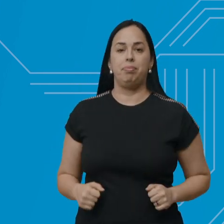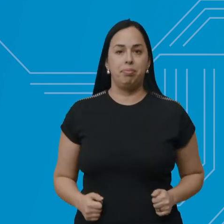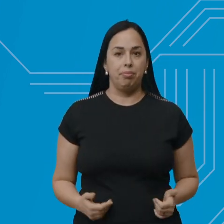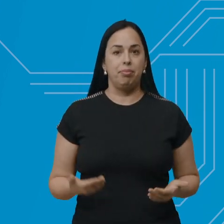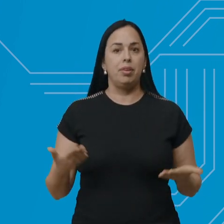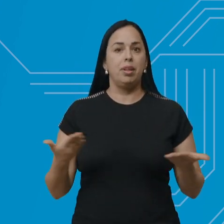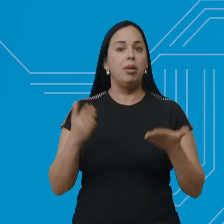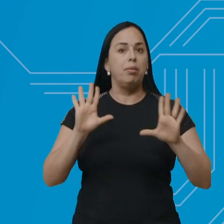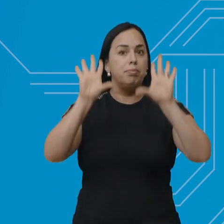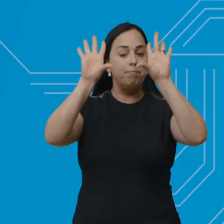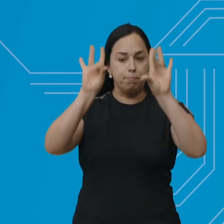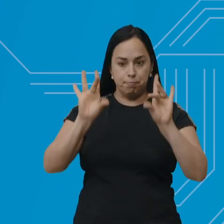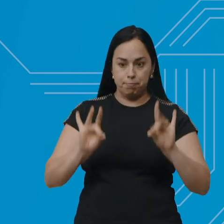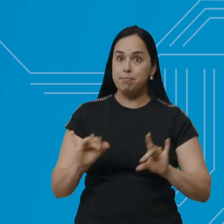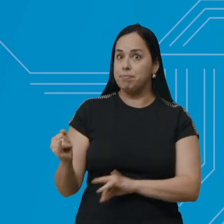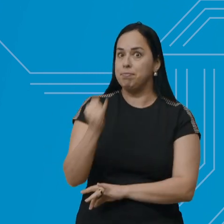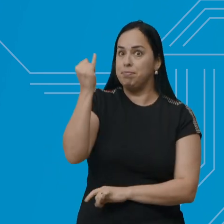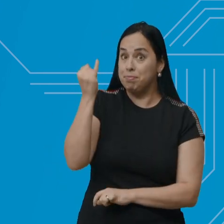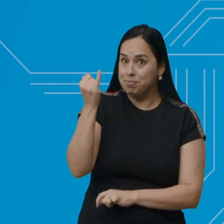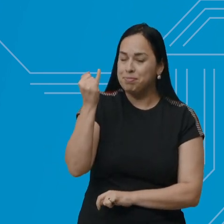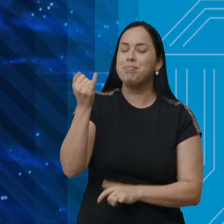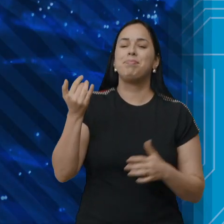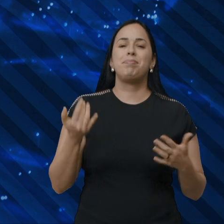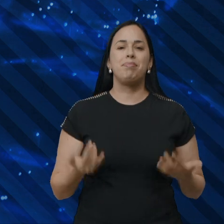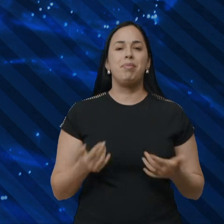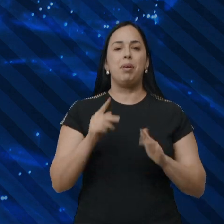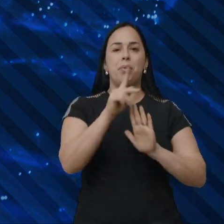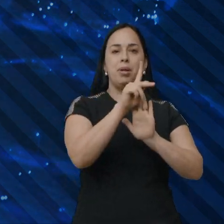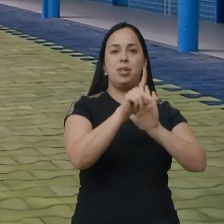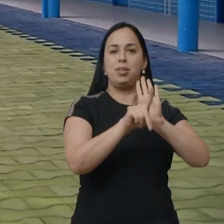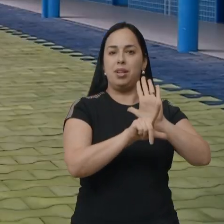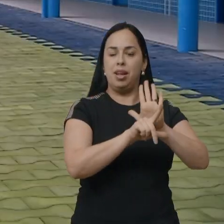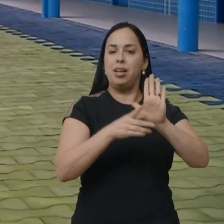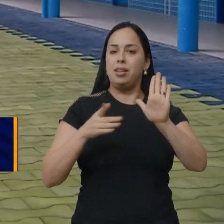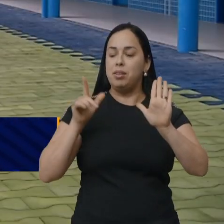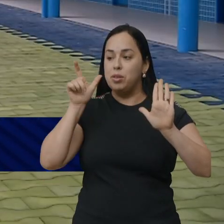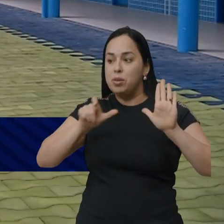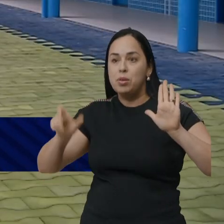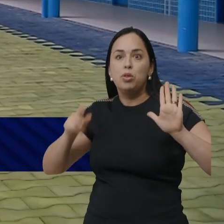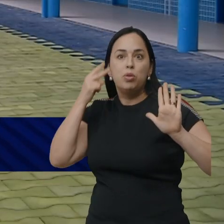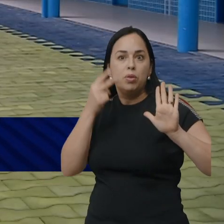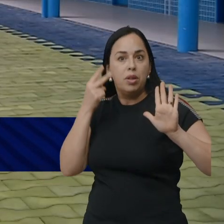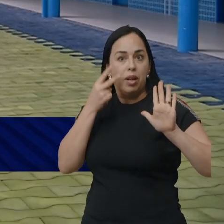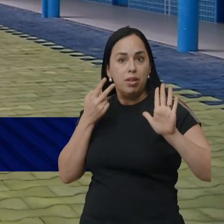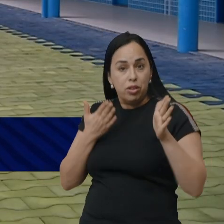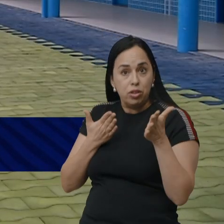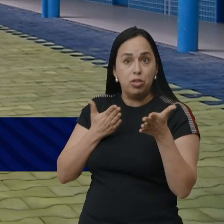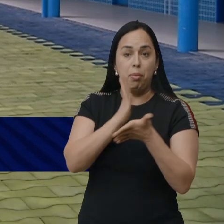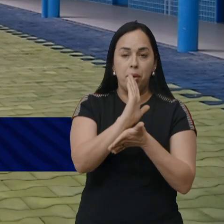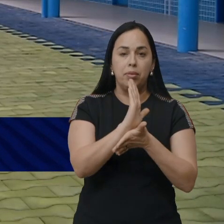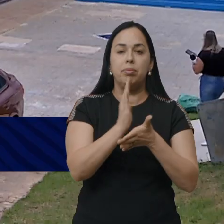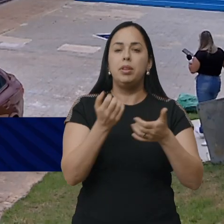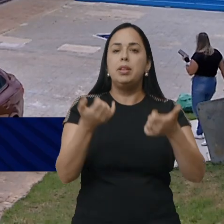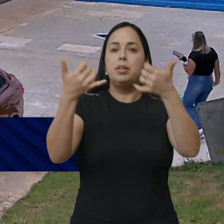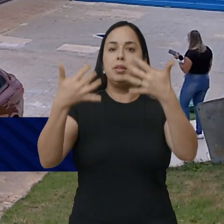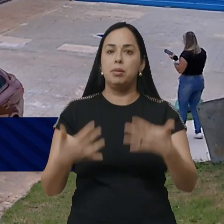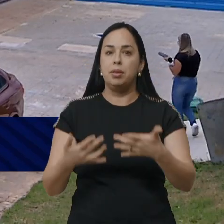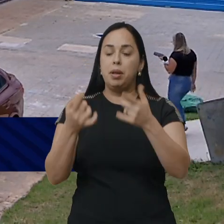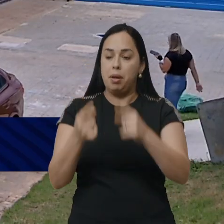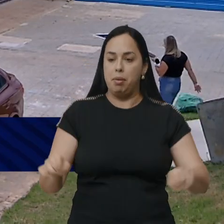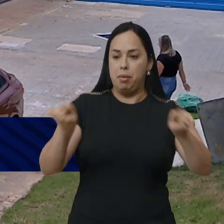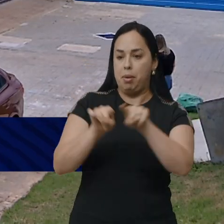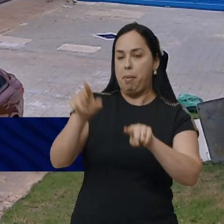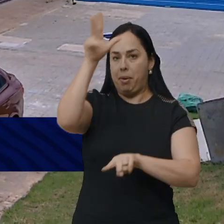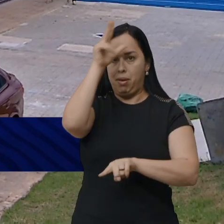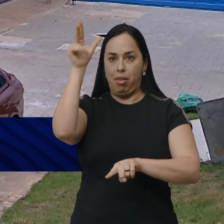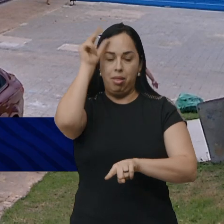José. Vamos aos destaques dessa edição? Um projeto de lei aprovado pelos vereadores da Câmara Municipal autorizou um